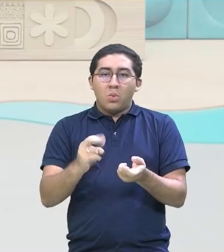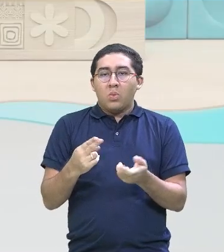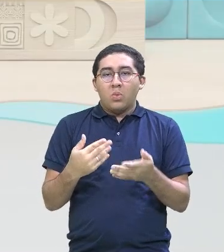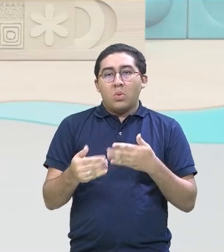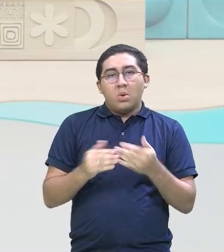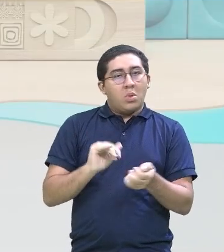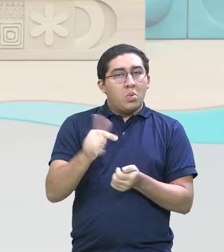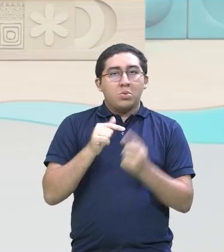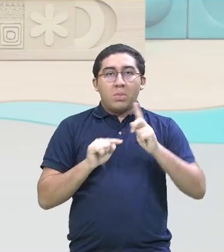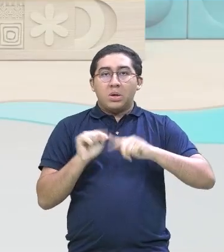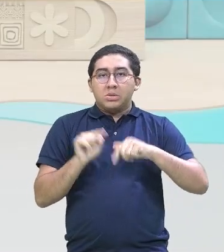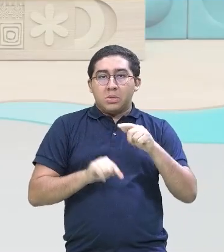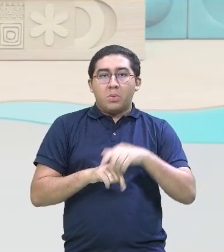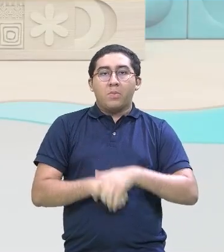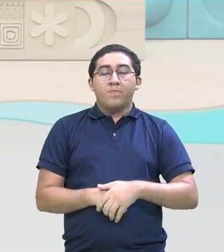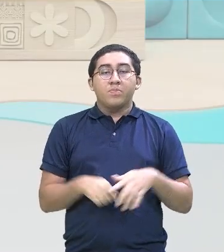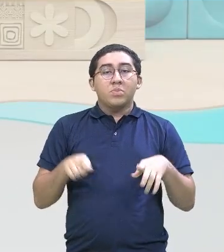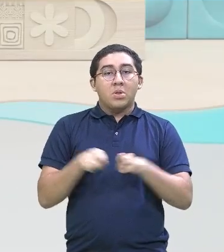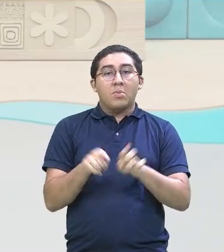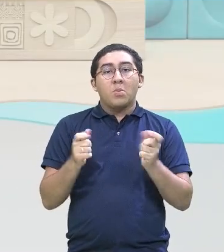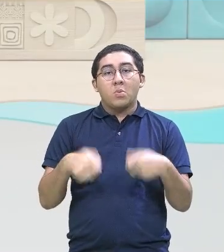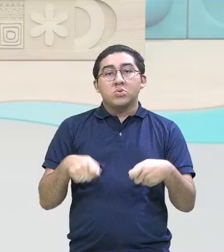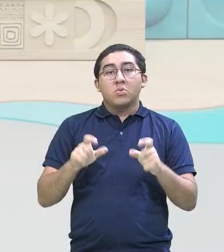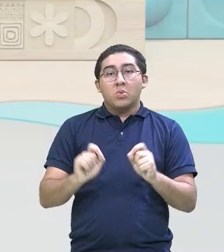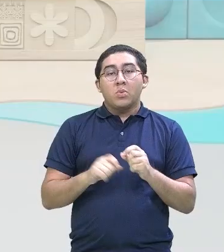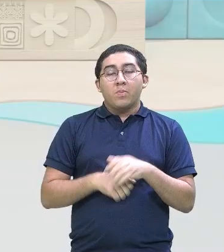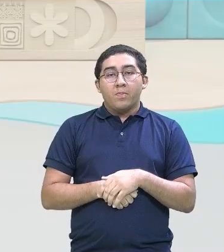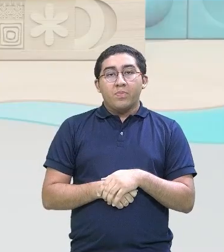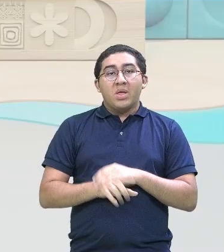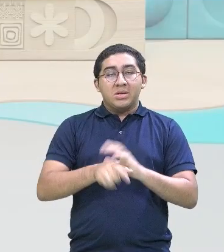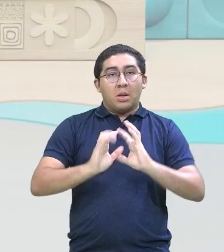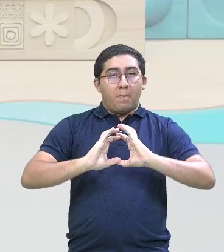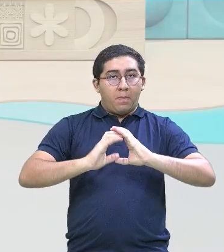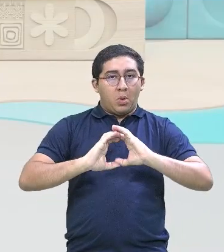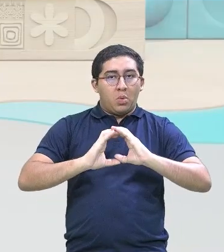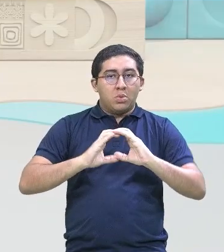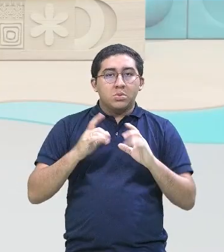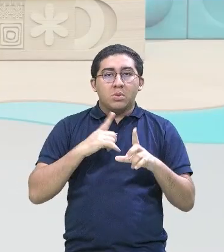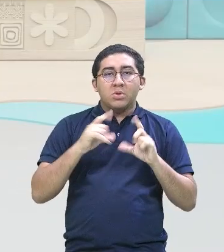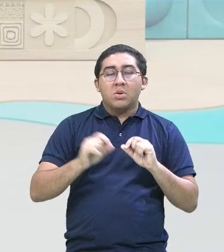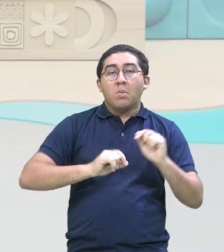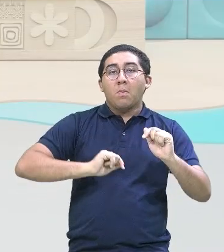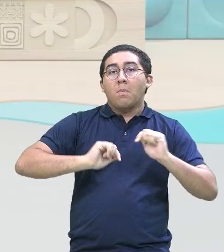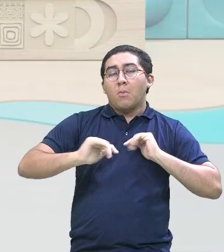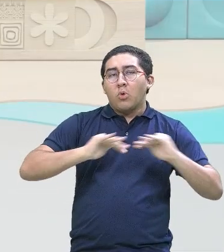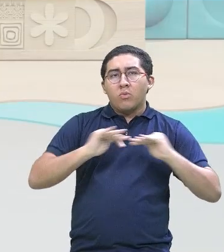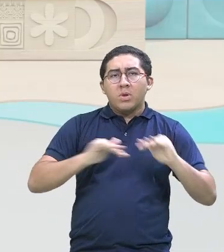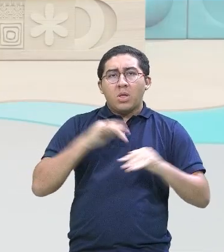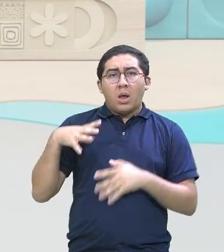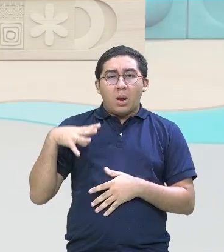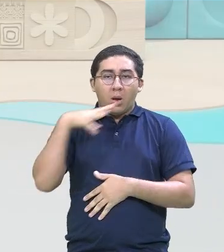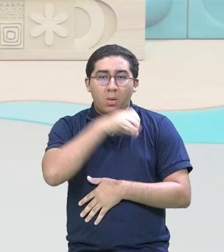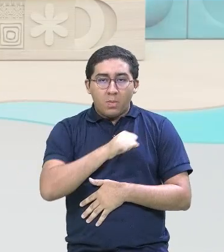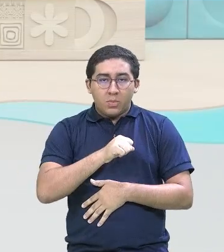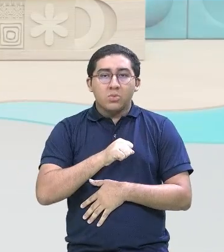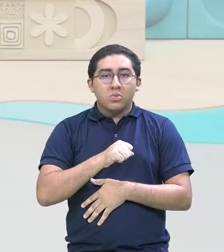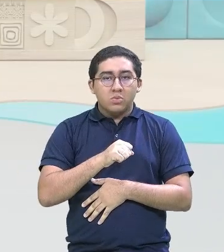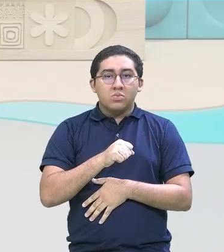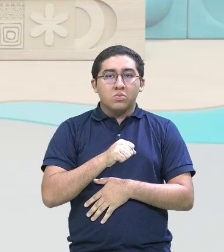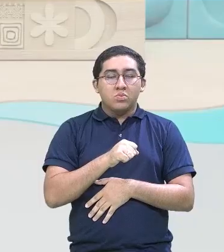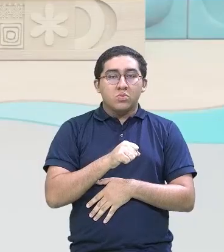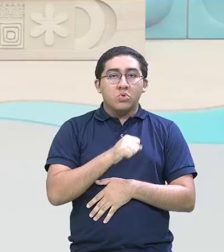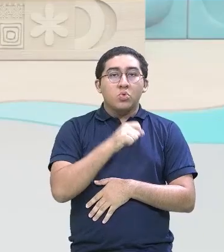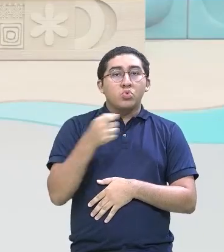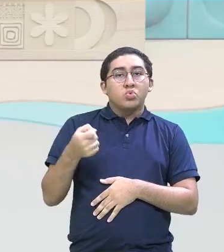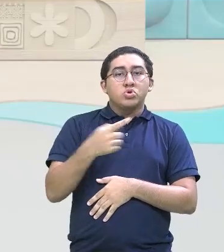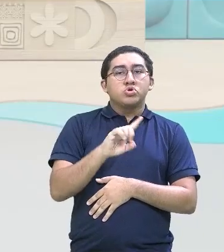implemento, mas também para que essa bola ela se desloque de maneira bem mais rápida do que se fosse só